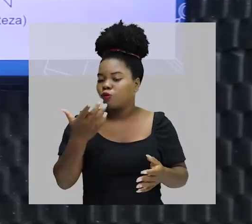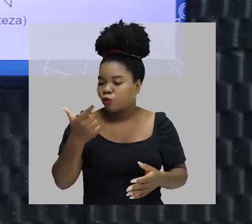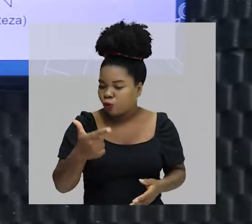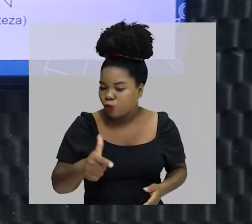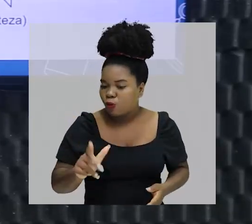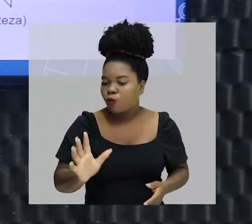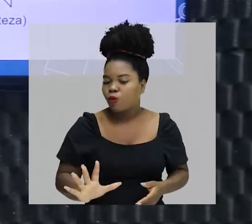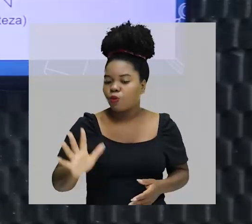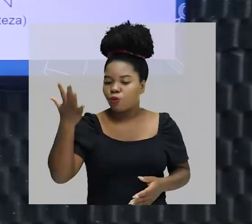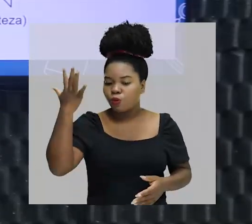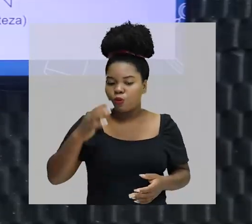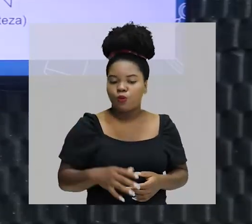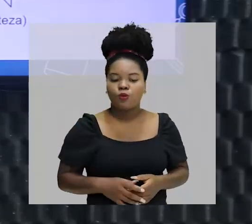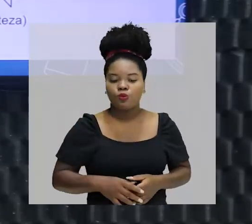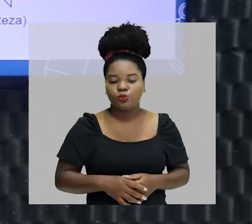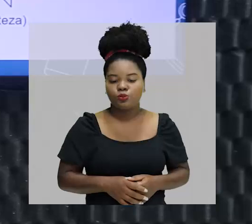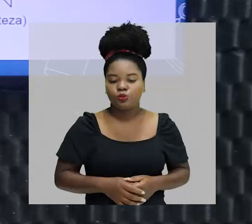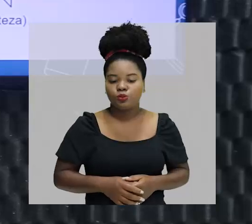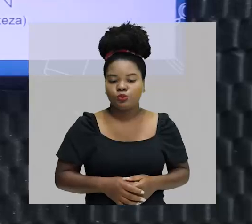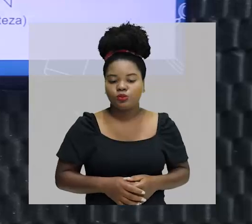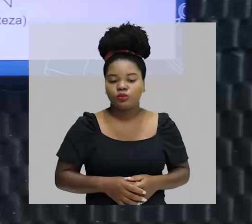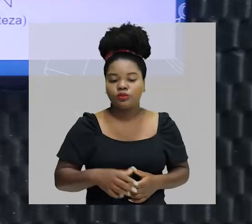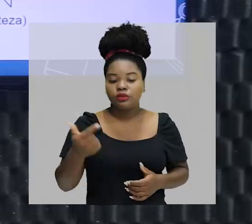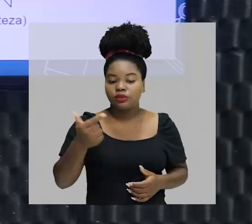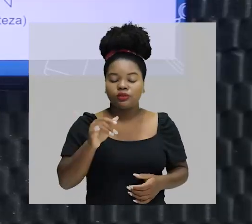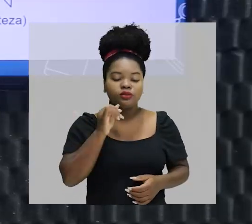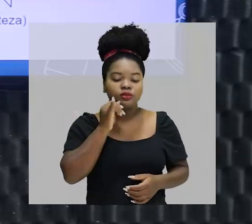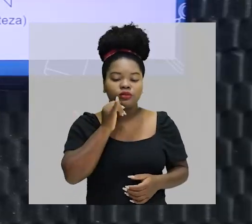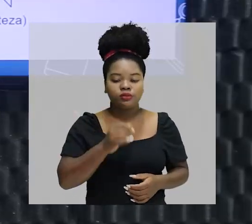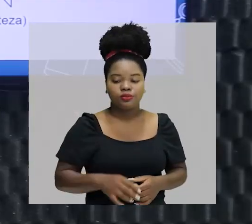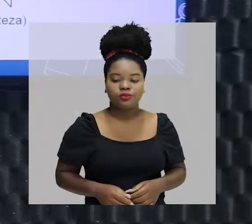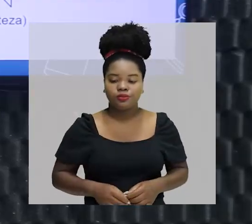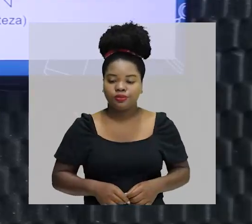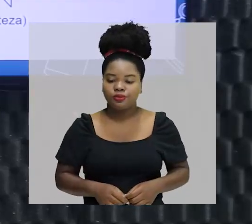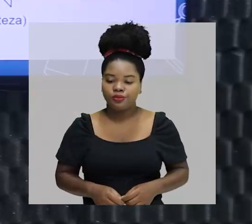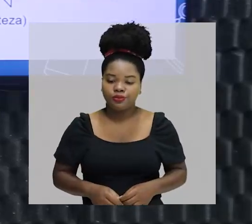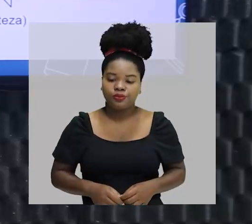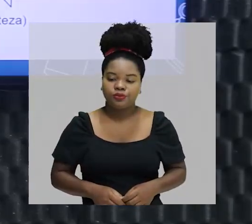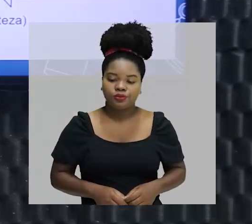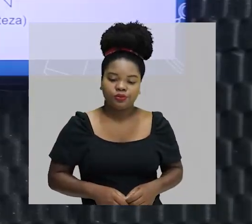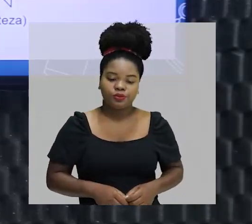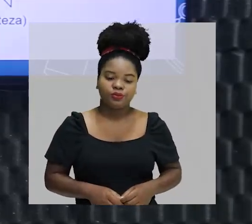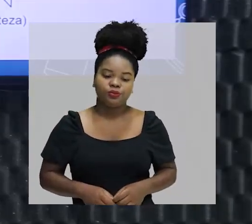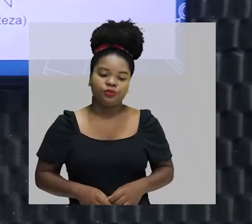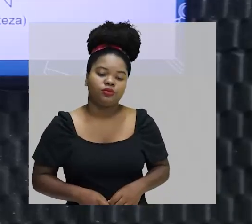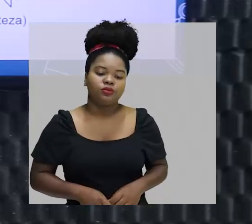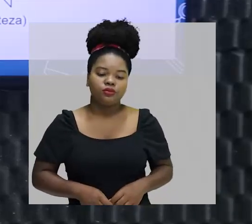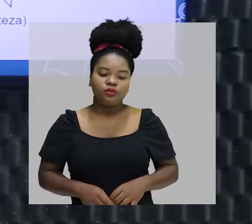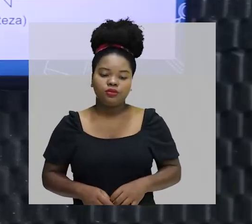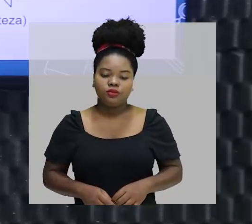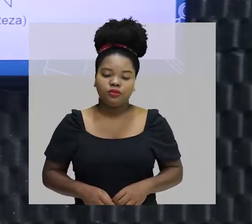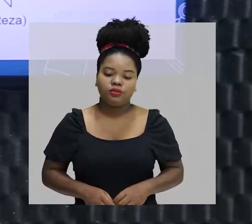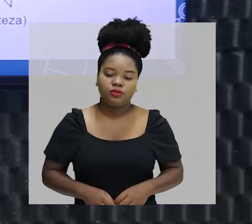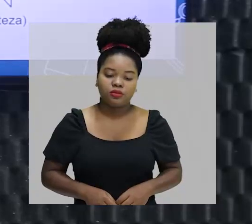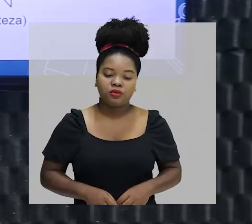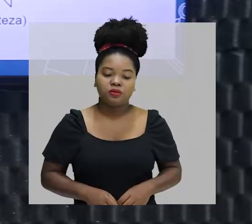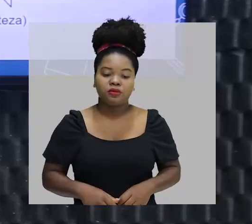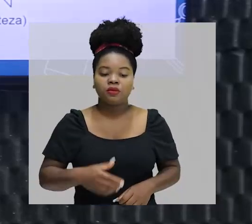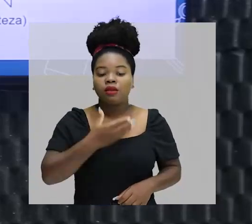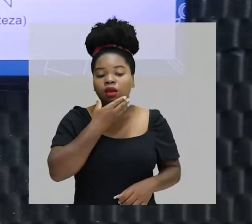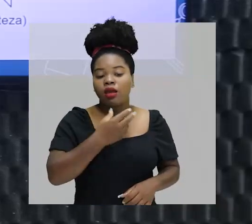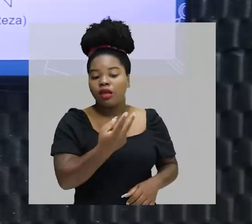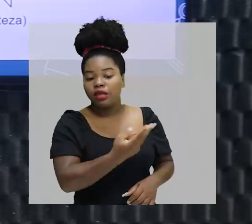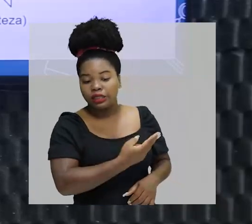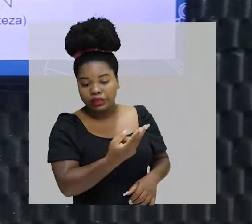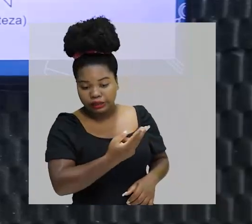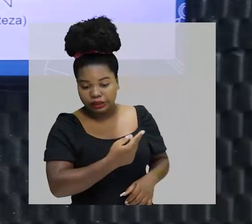continua acontecendo, tá? Com o verbo modal, they might be playing soccer, I'm not sure. Eles